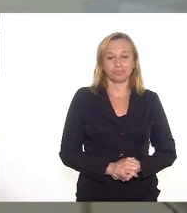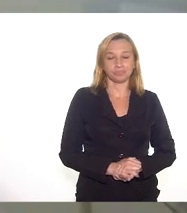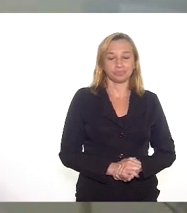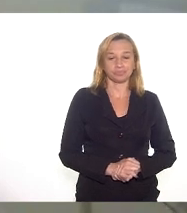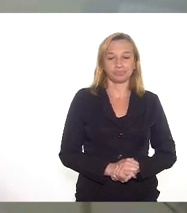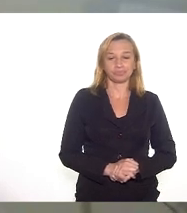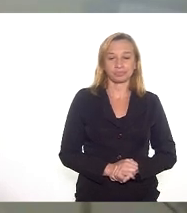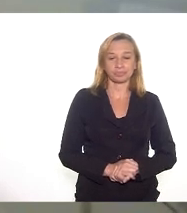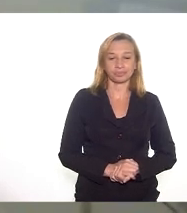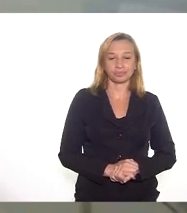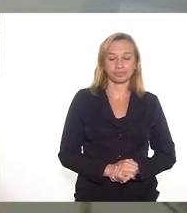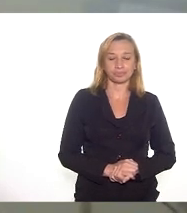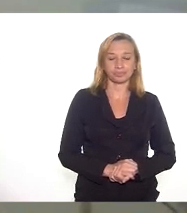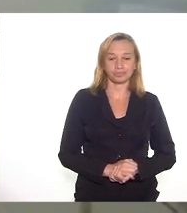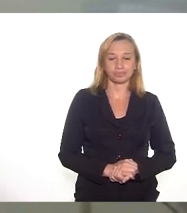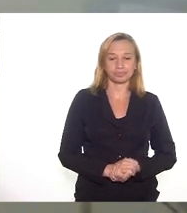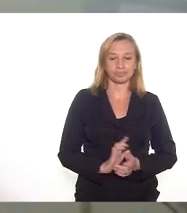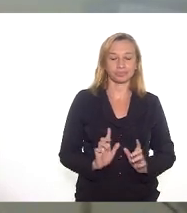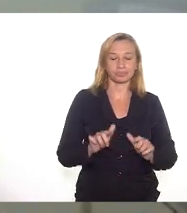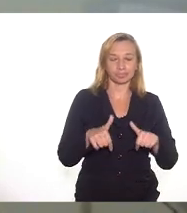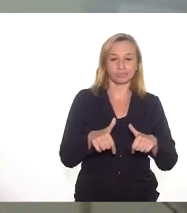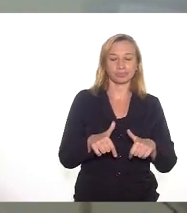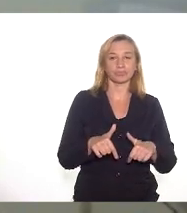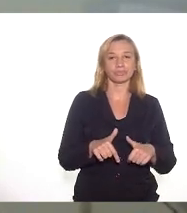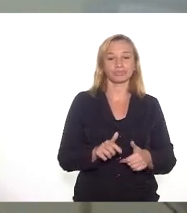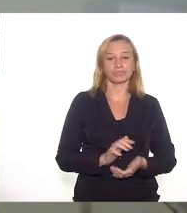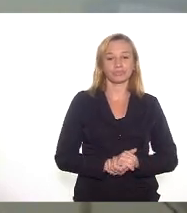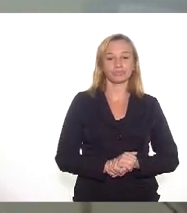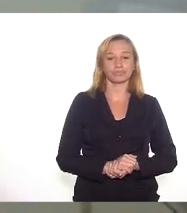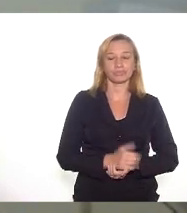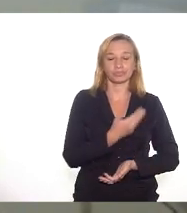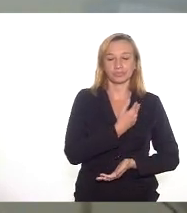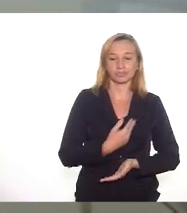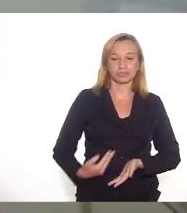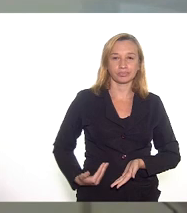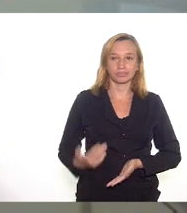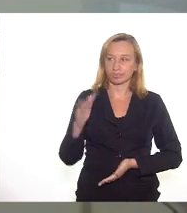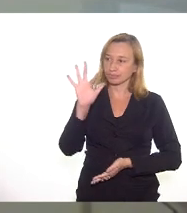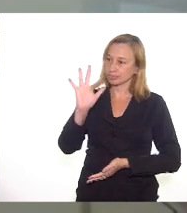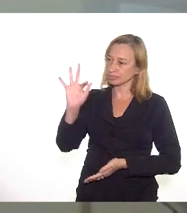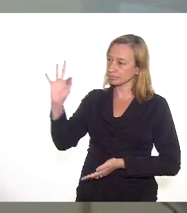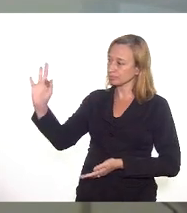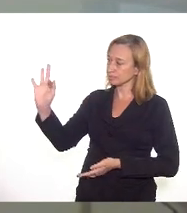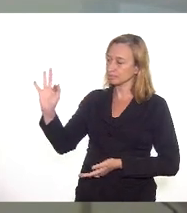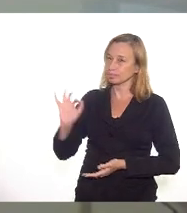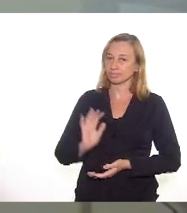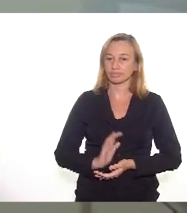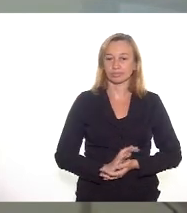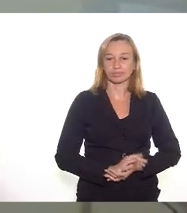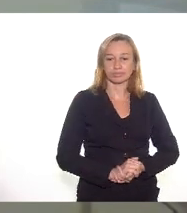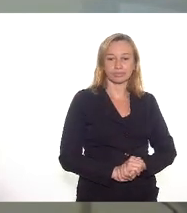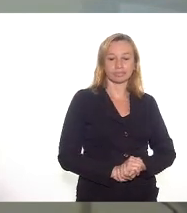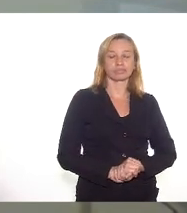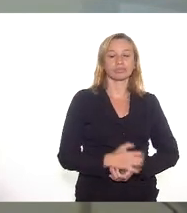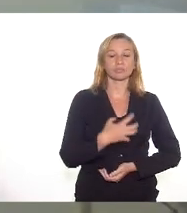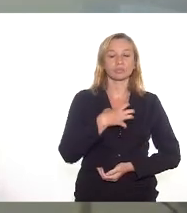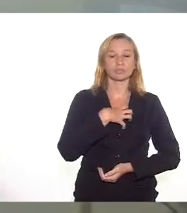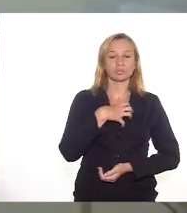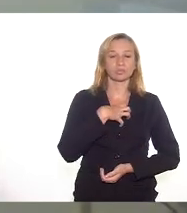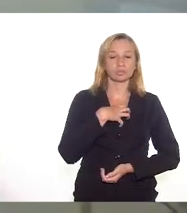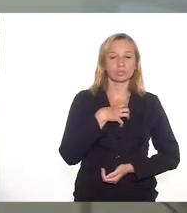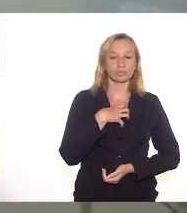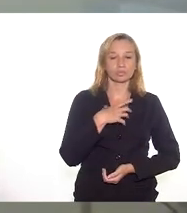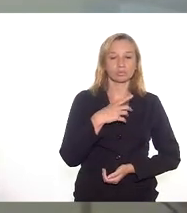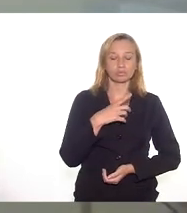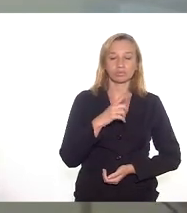e da inação e da ação do governo federal, no sentido de não